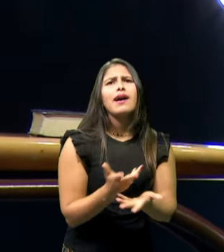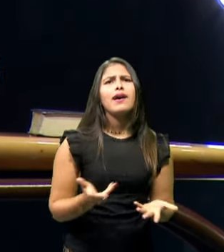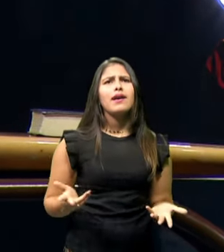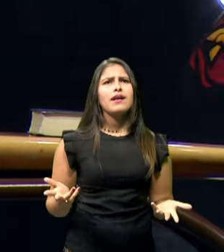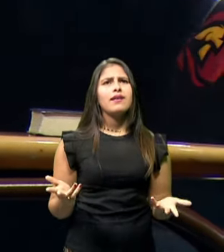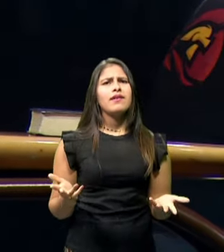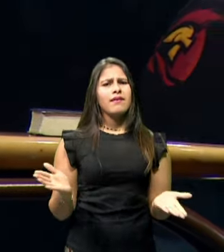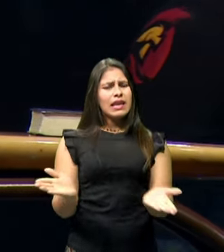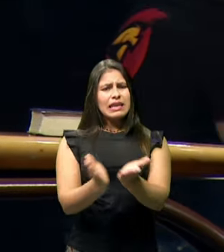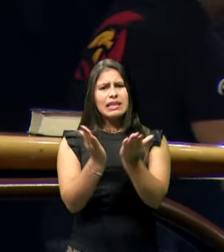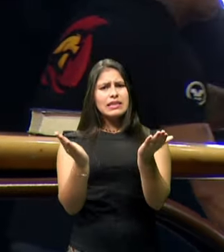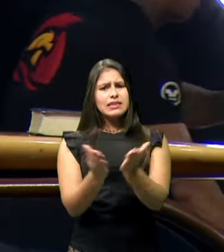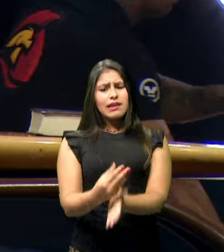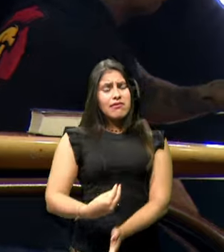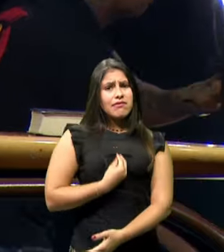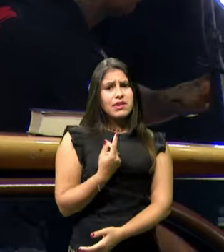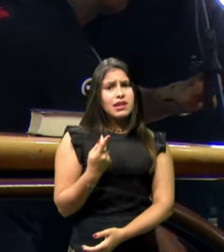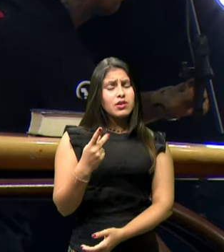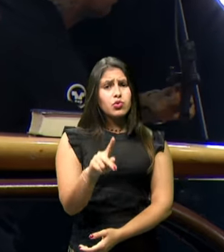Que vida cristã é essa tua?